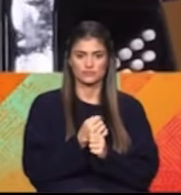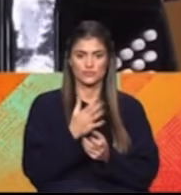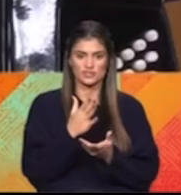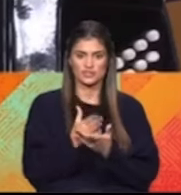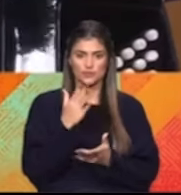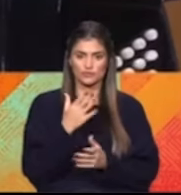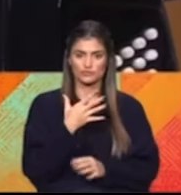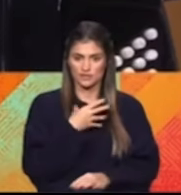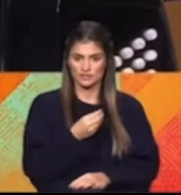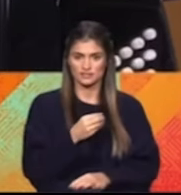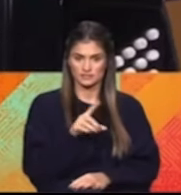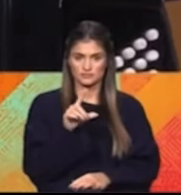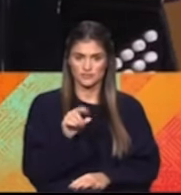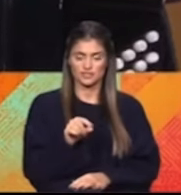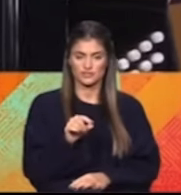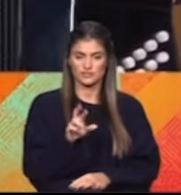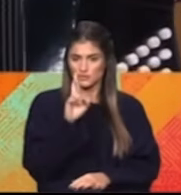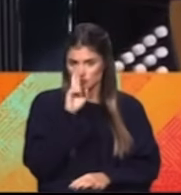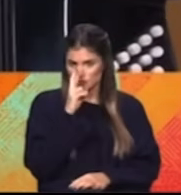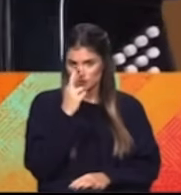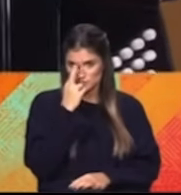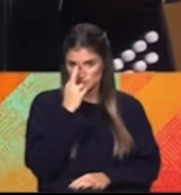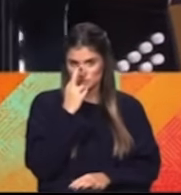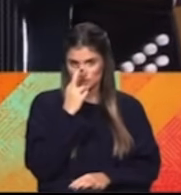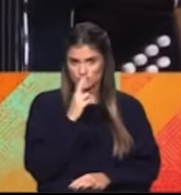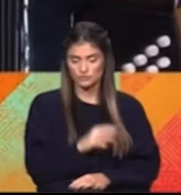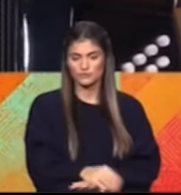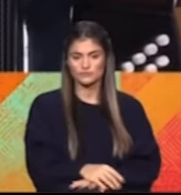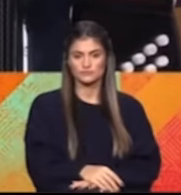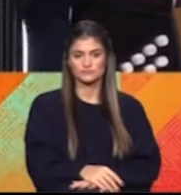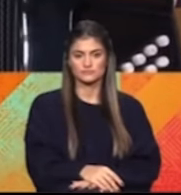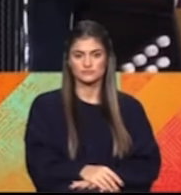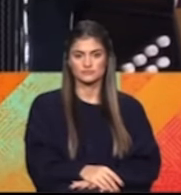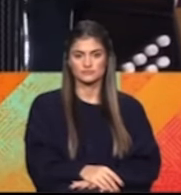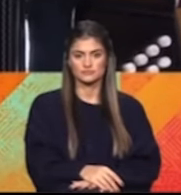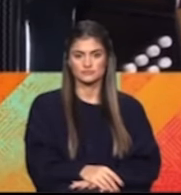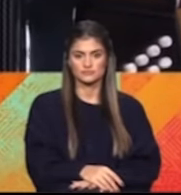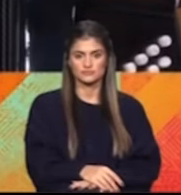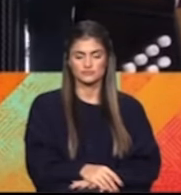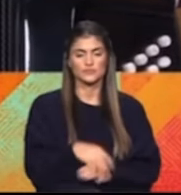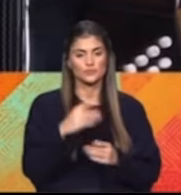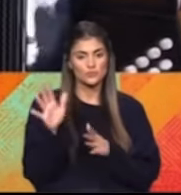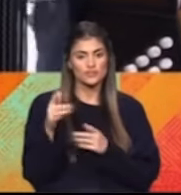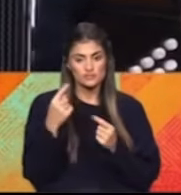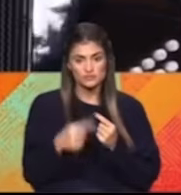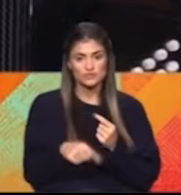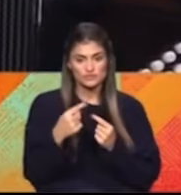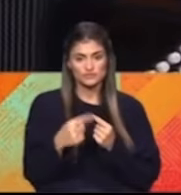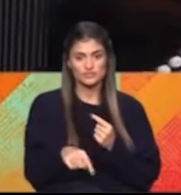gostar. Há também muita dedicação, de dia e de noite, se calhar.